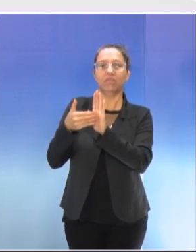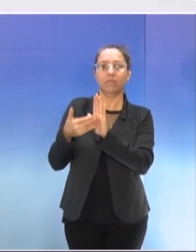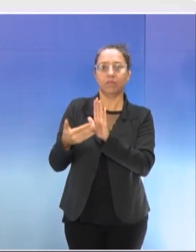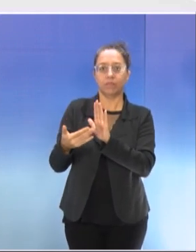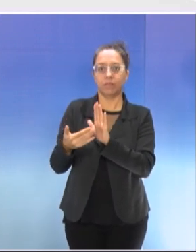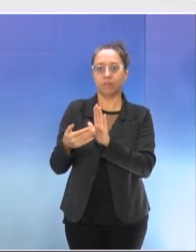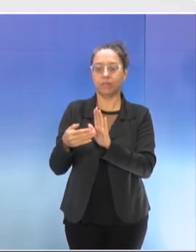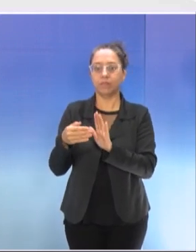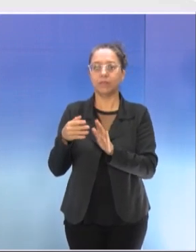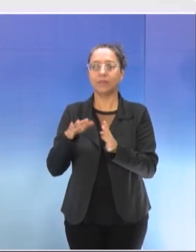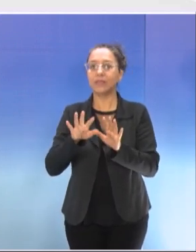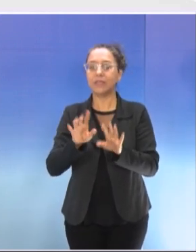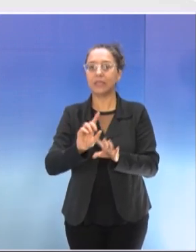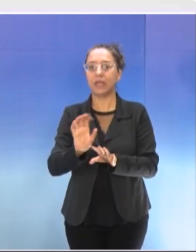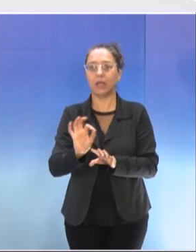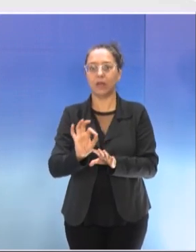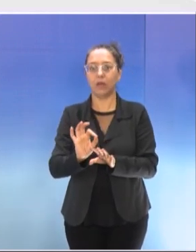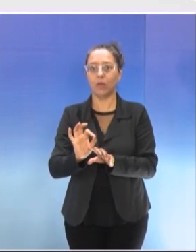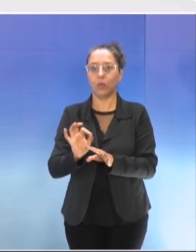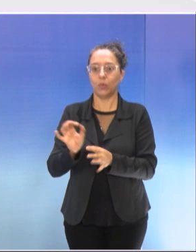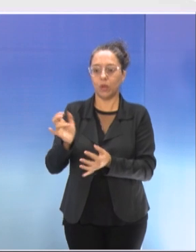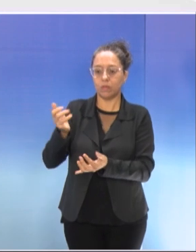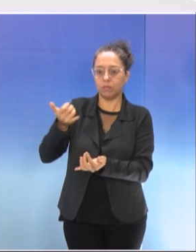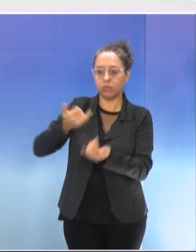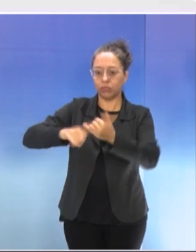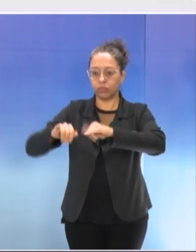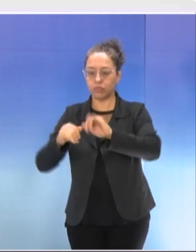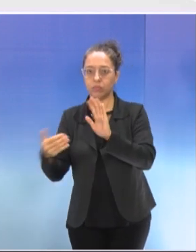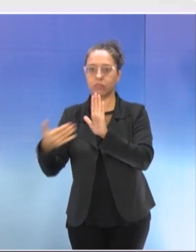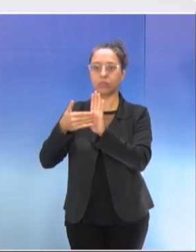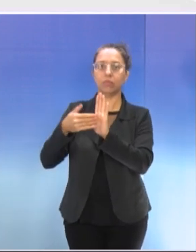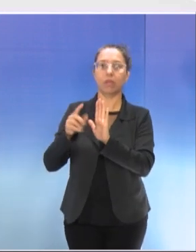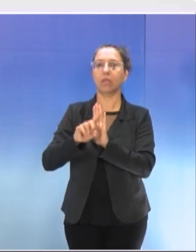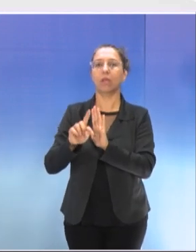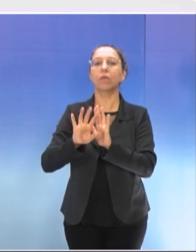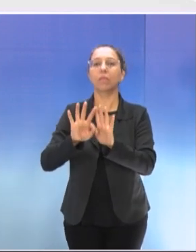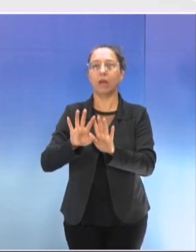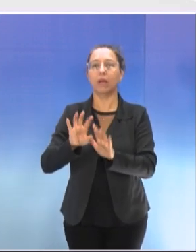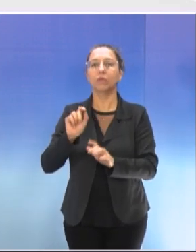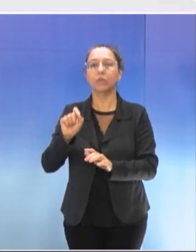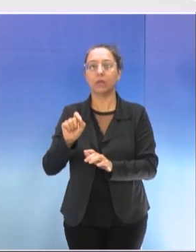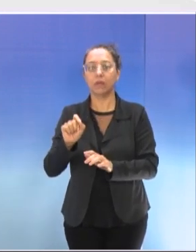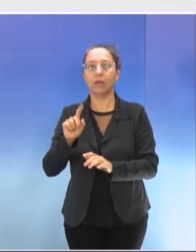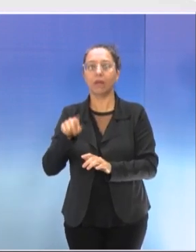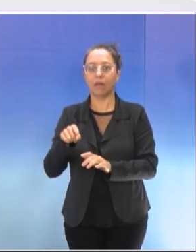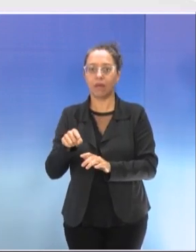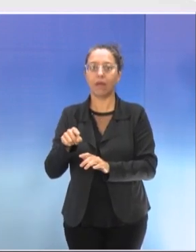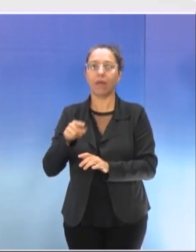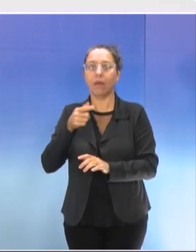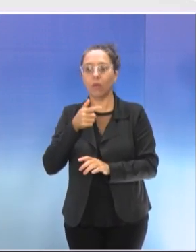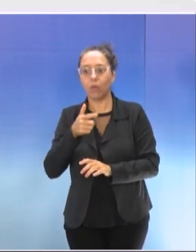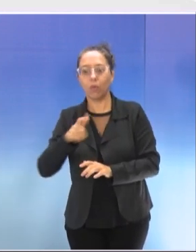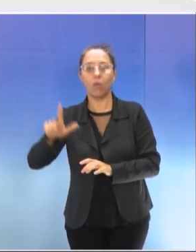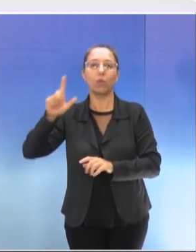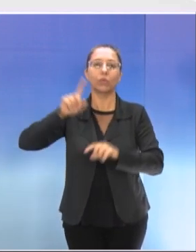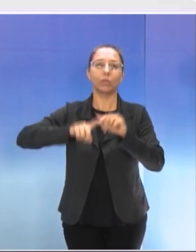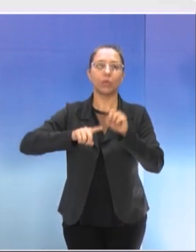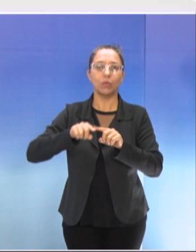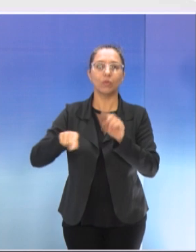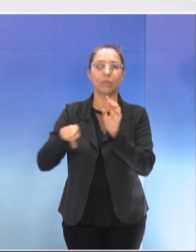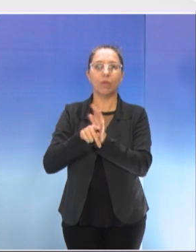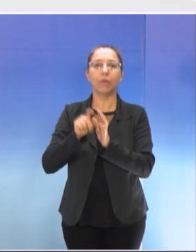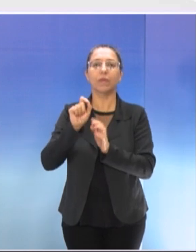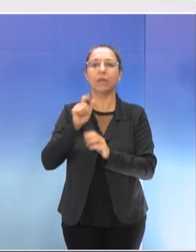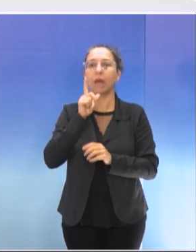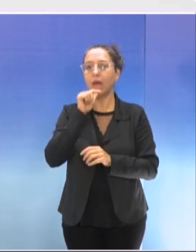porque não é o soluto que passa pela membrana semipermeável, mas sim o solvente, que é a água.